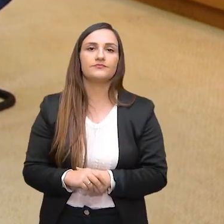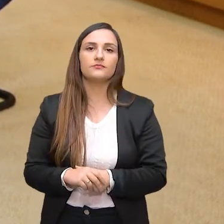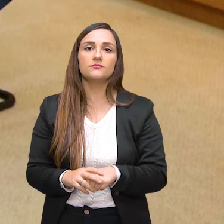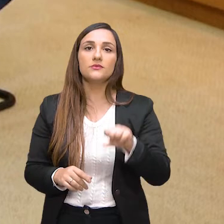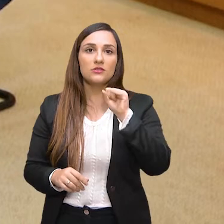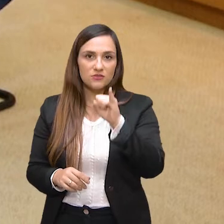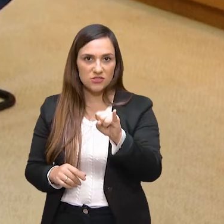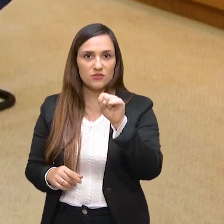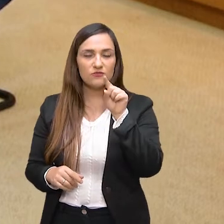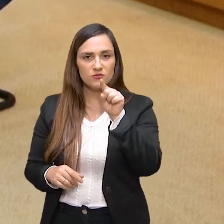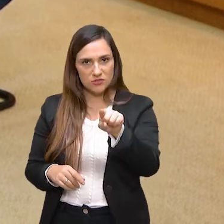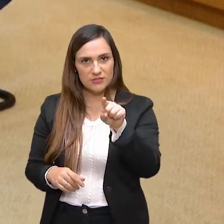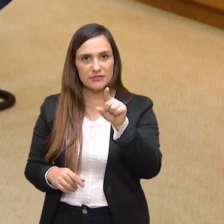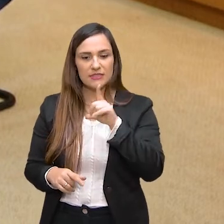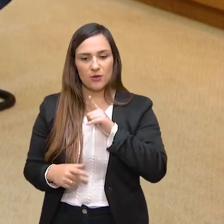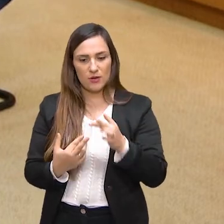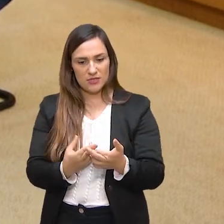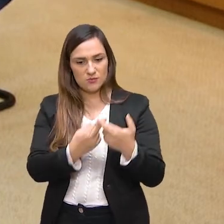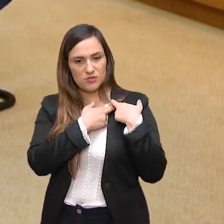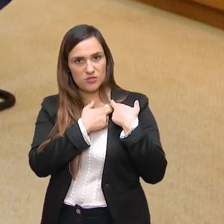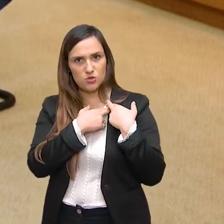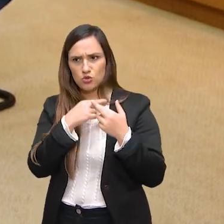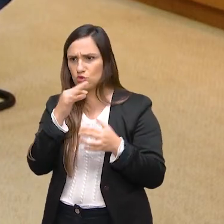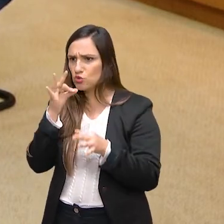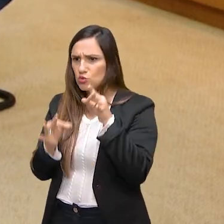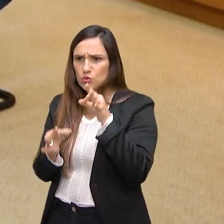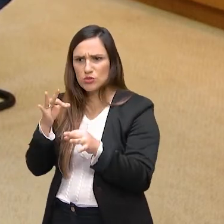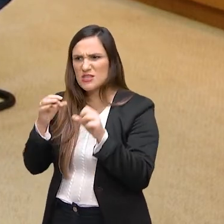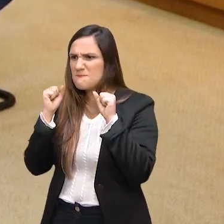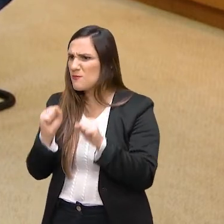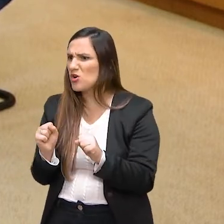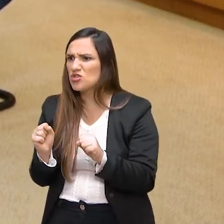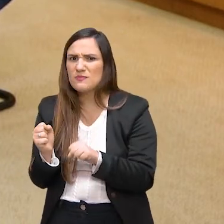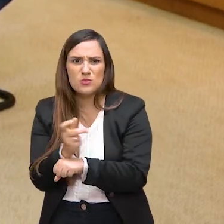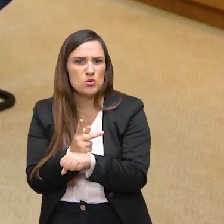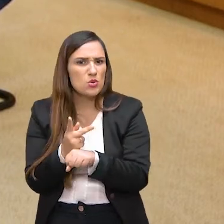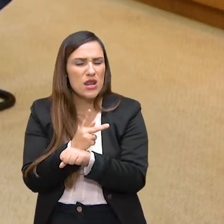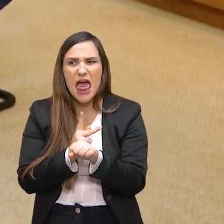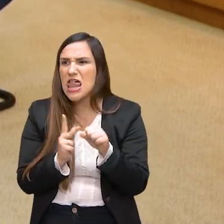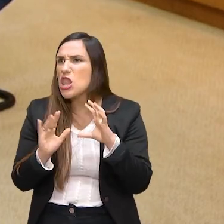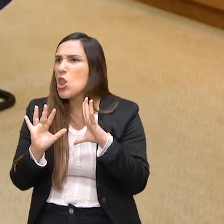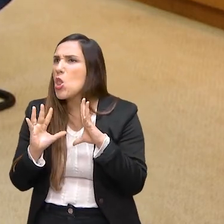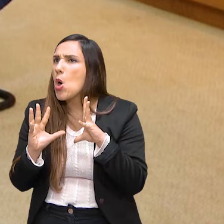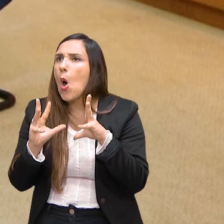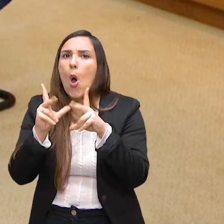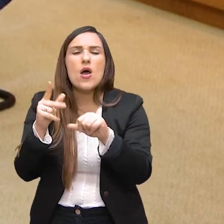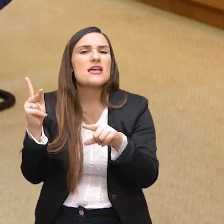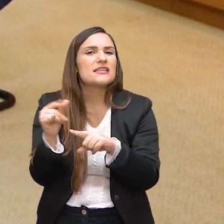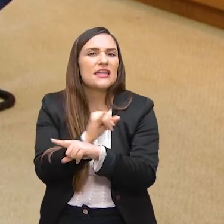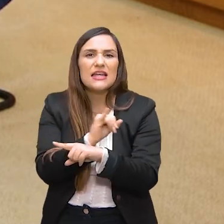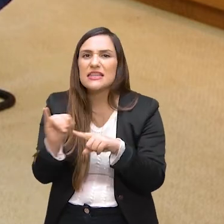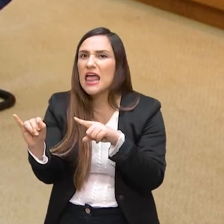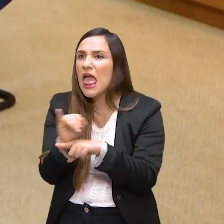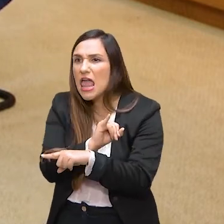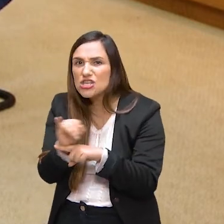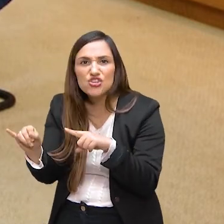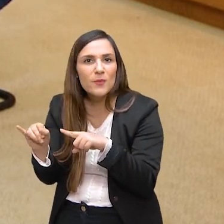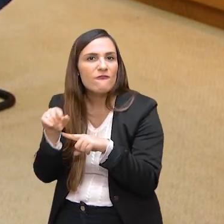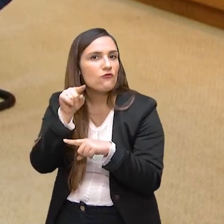ser cumprido, o juiz pode tomar todas as medidas necessárias para que esse dever seja